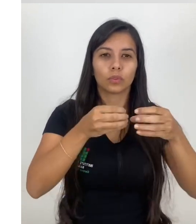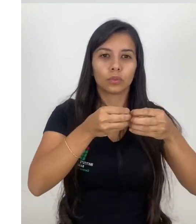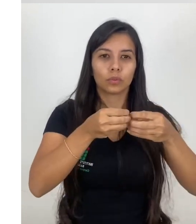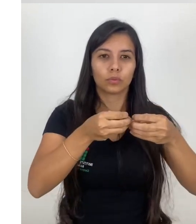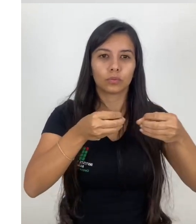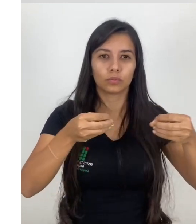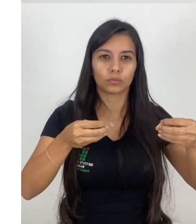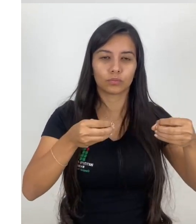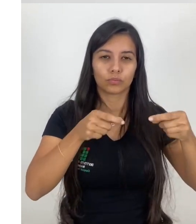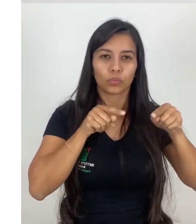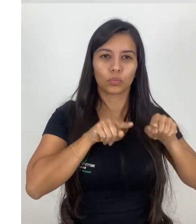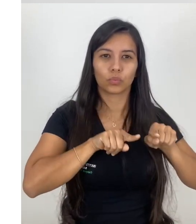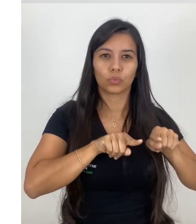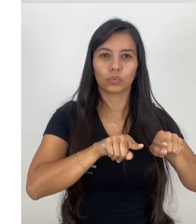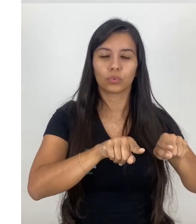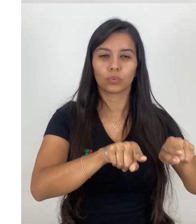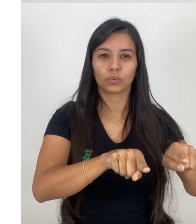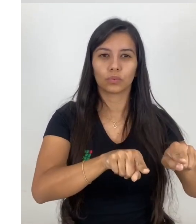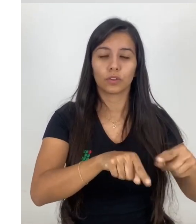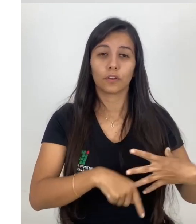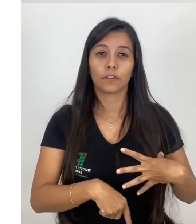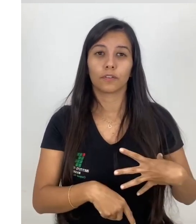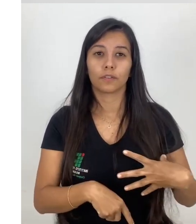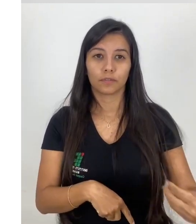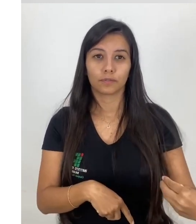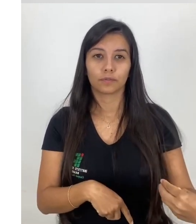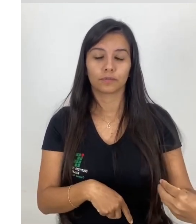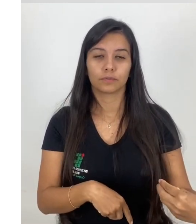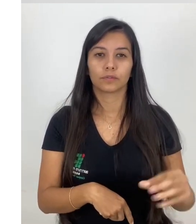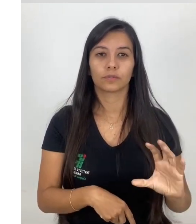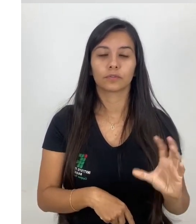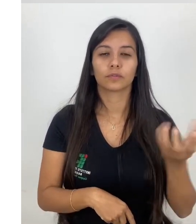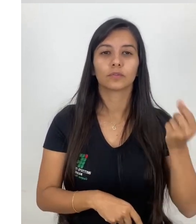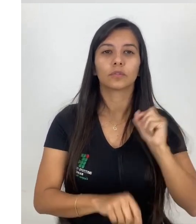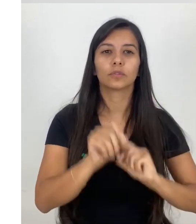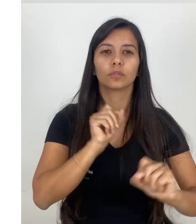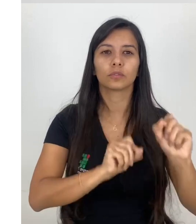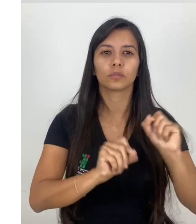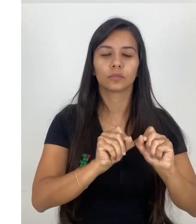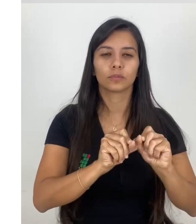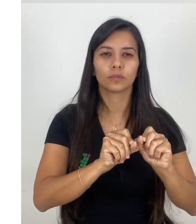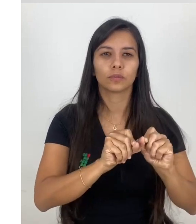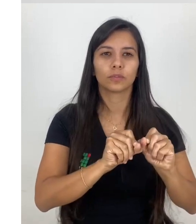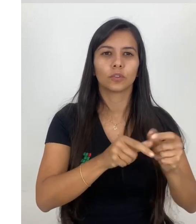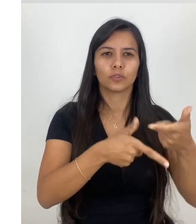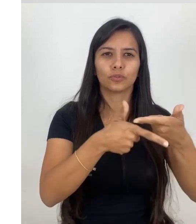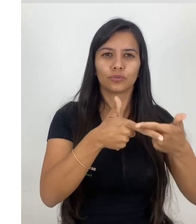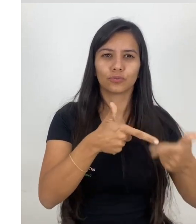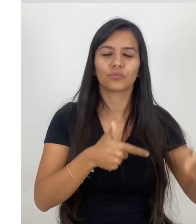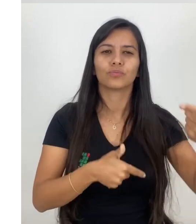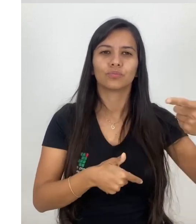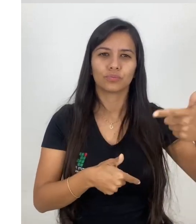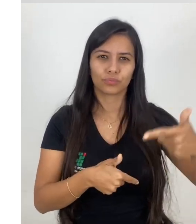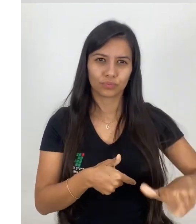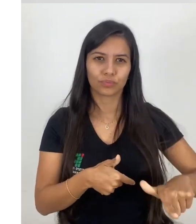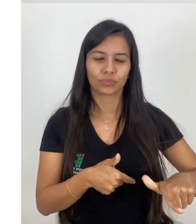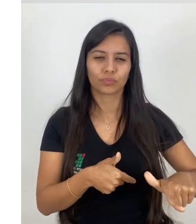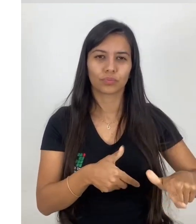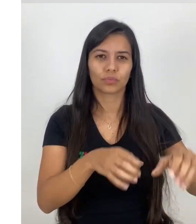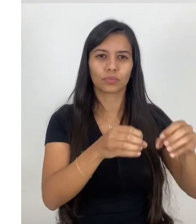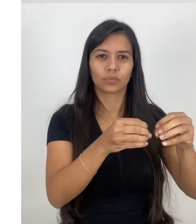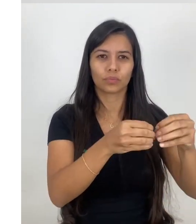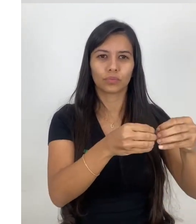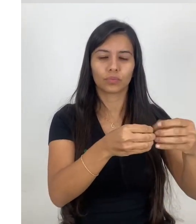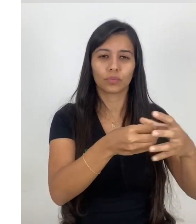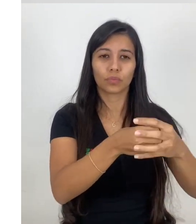agora haploides. Essas duas células agora haploides, elas vão se dividir de novo para que a gente